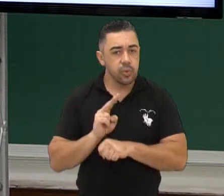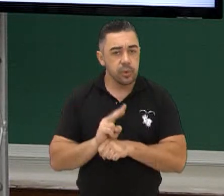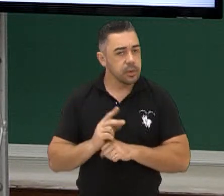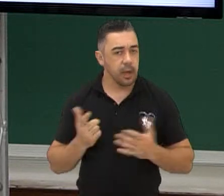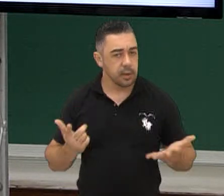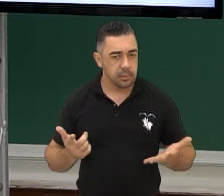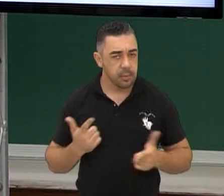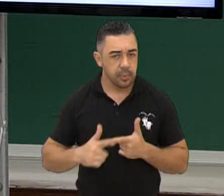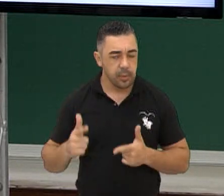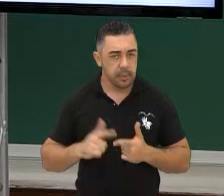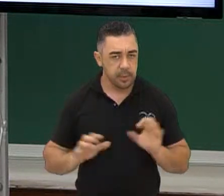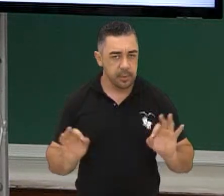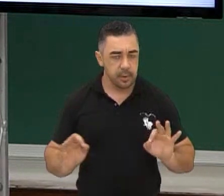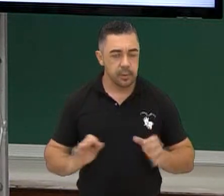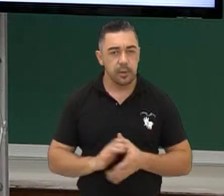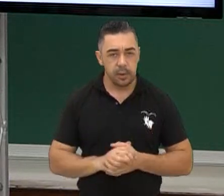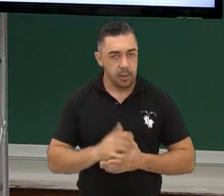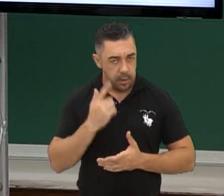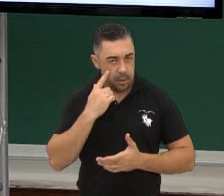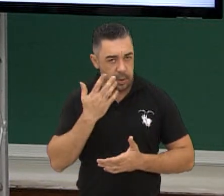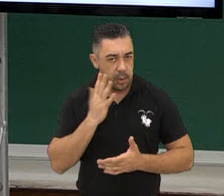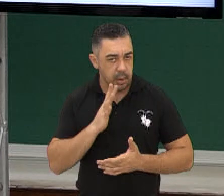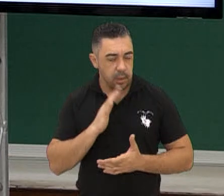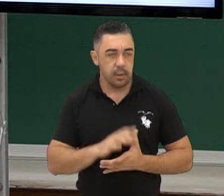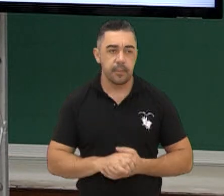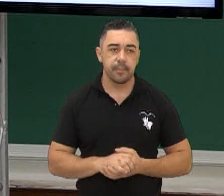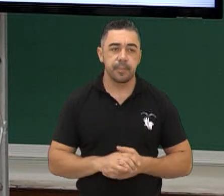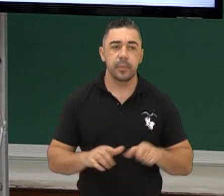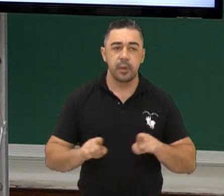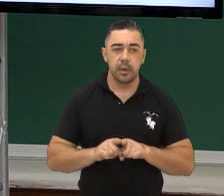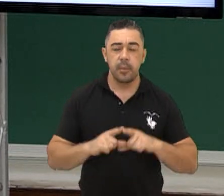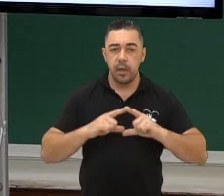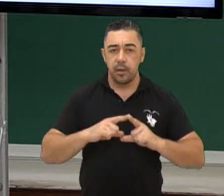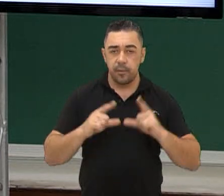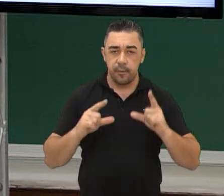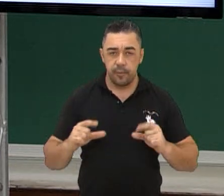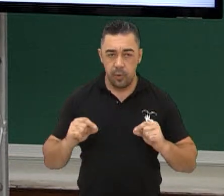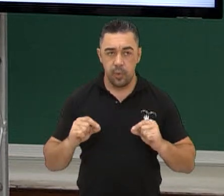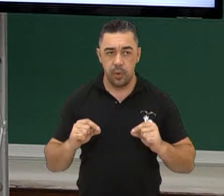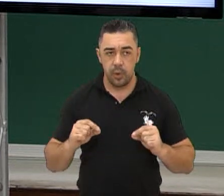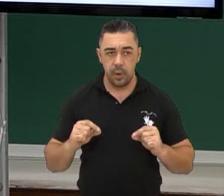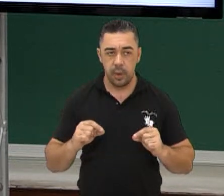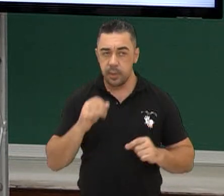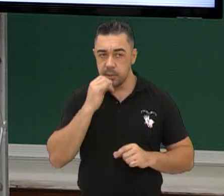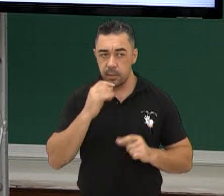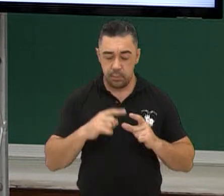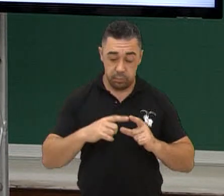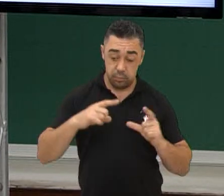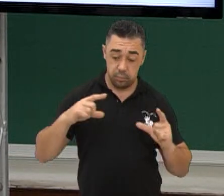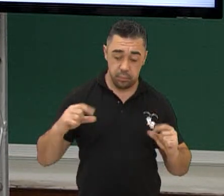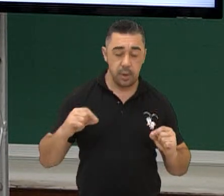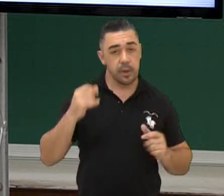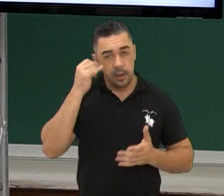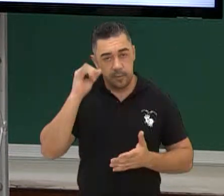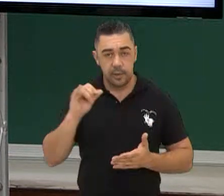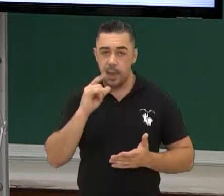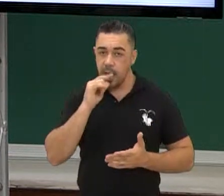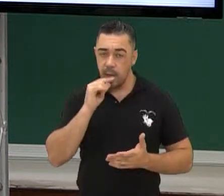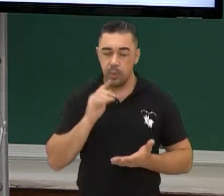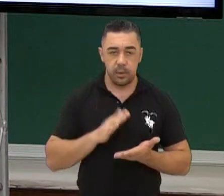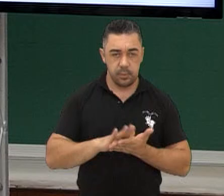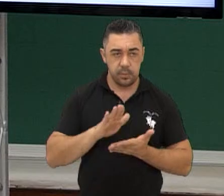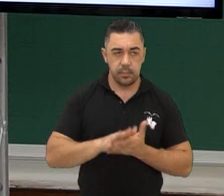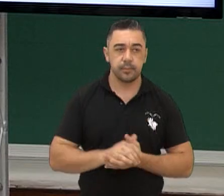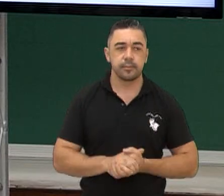foi afetada com o fogo. Tá? Então, olha que bacana. E ainda, folhas espessas, né, para também evitar essa perda de água